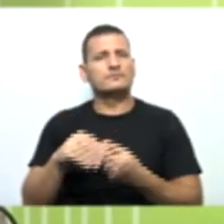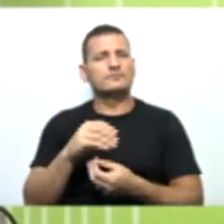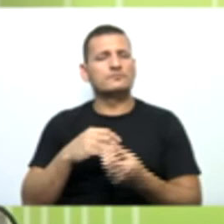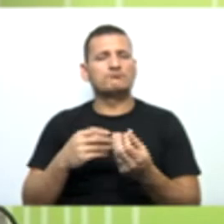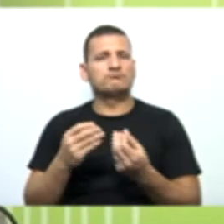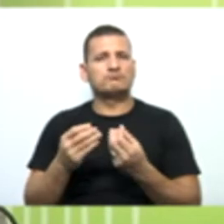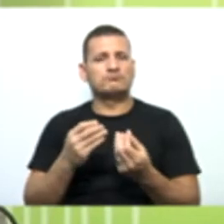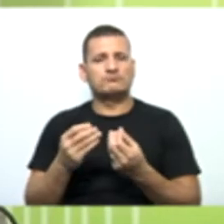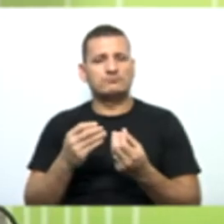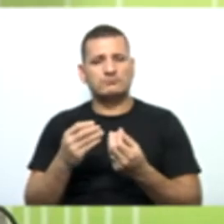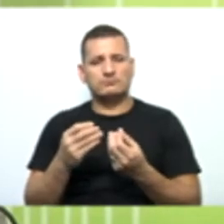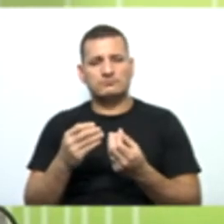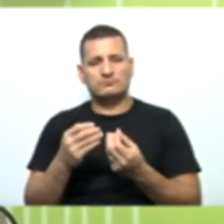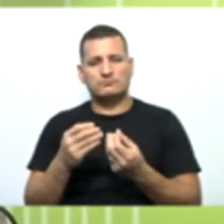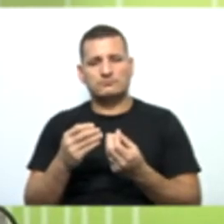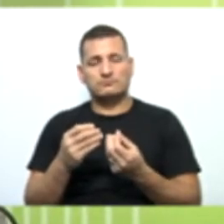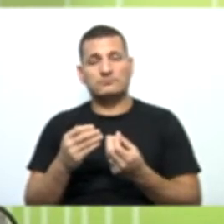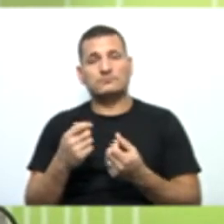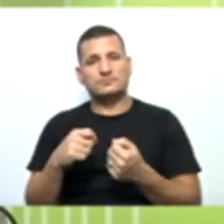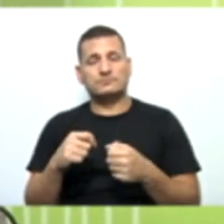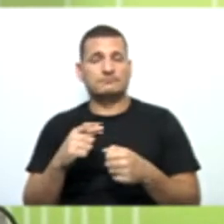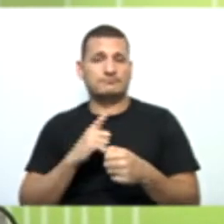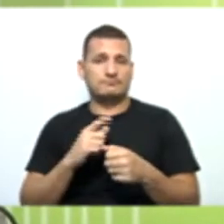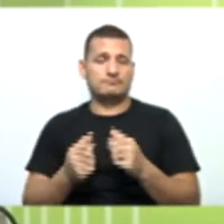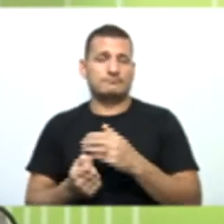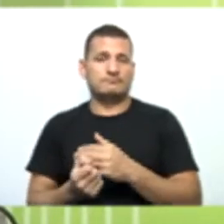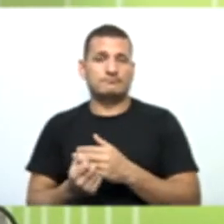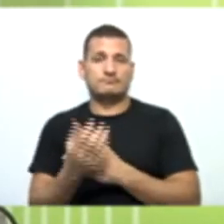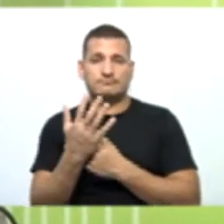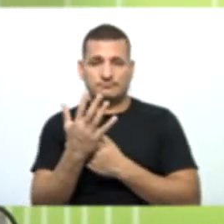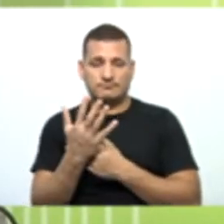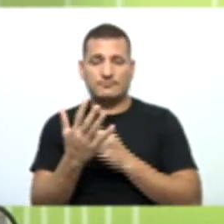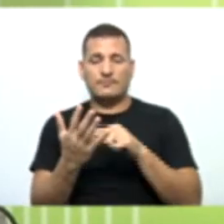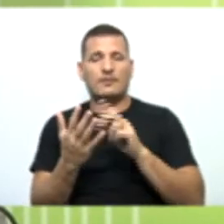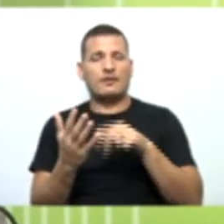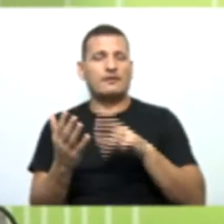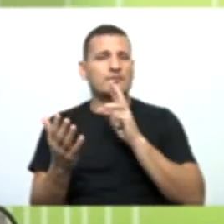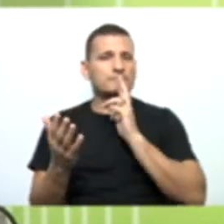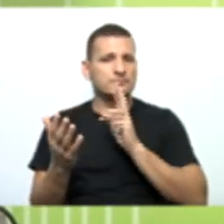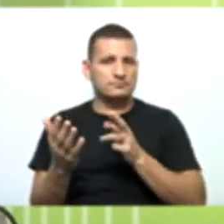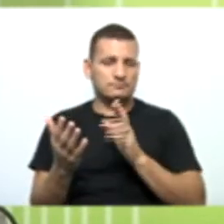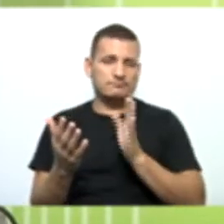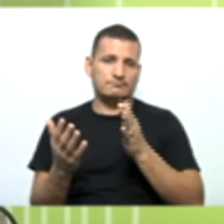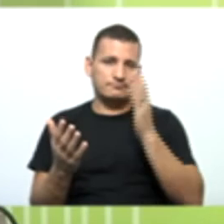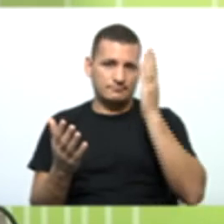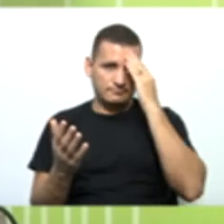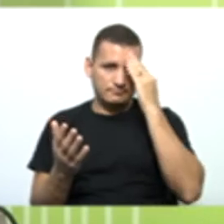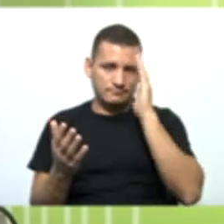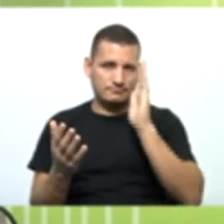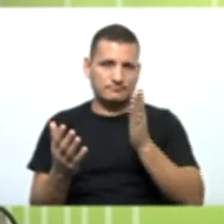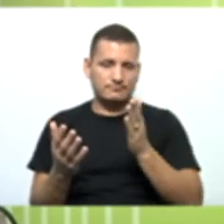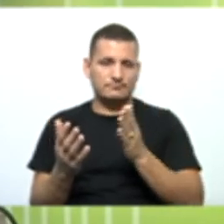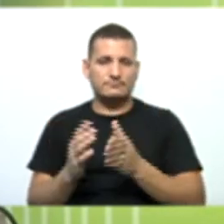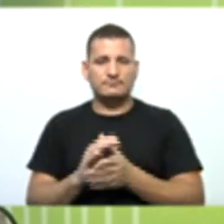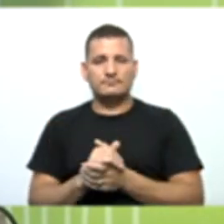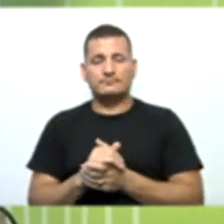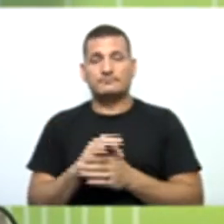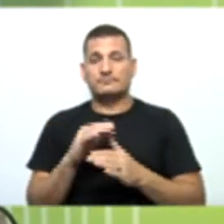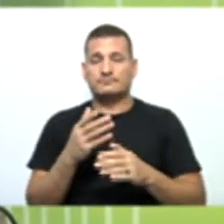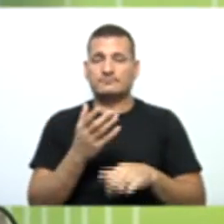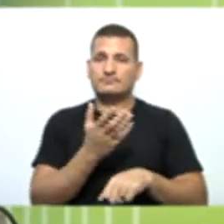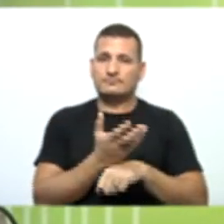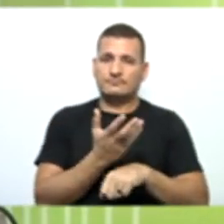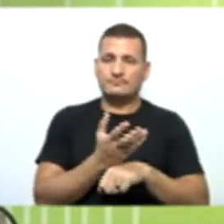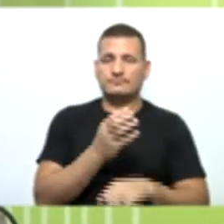momento? Vai ter que ter uma saída. E aí a saída já é o resultado, vocês já sabem disso. Então, assim, na disciplina